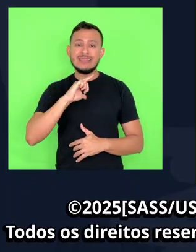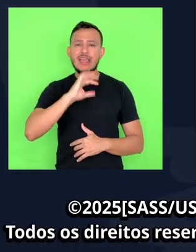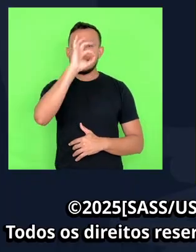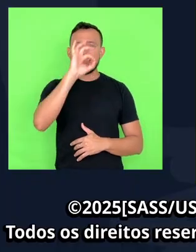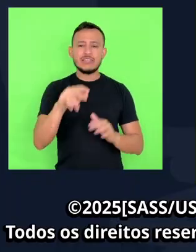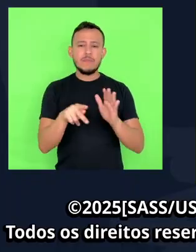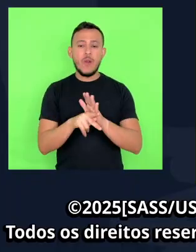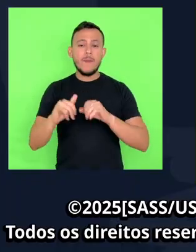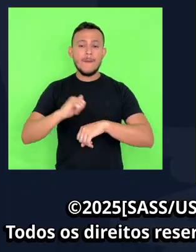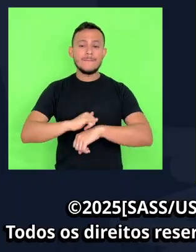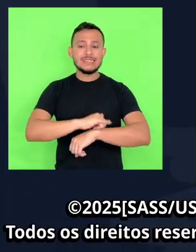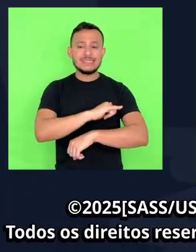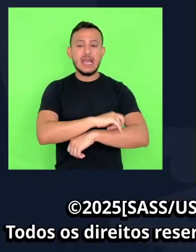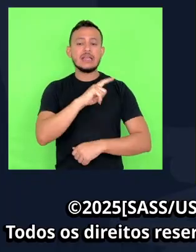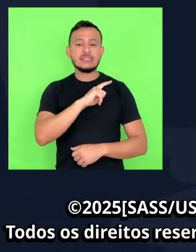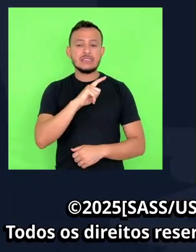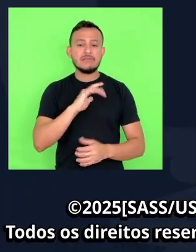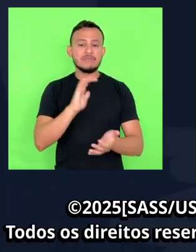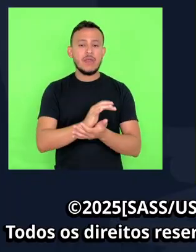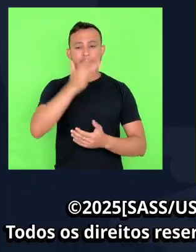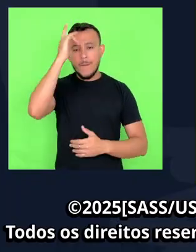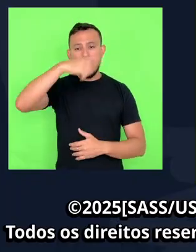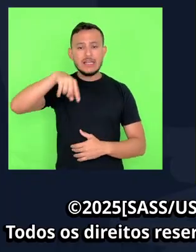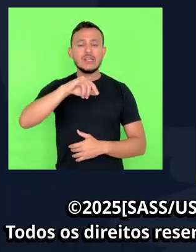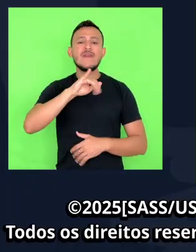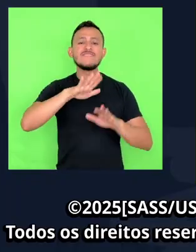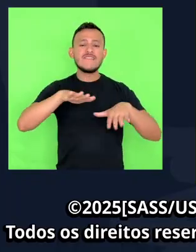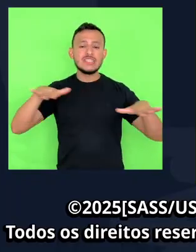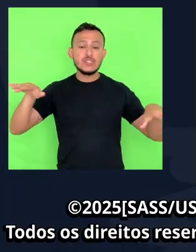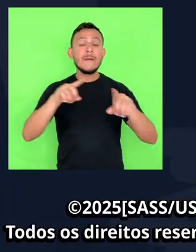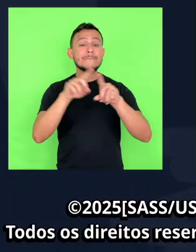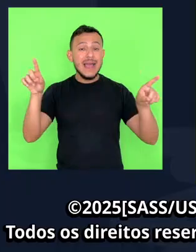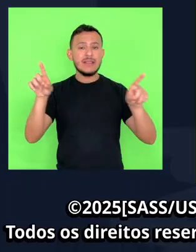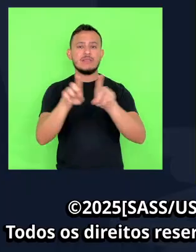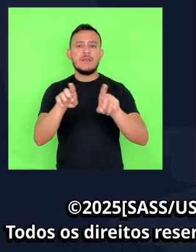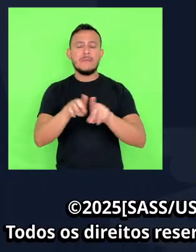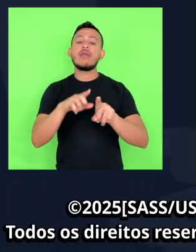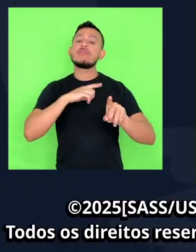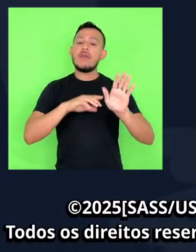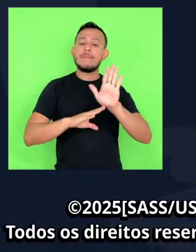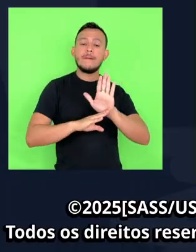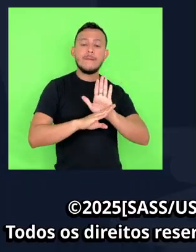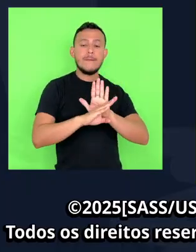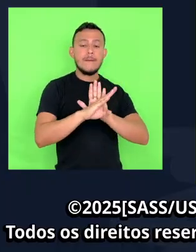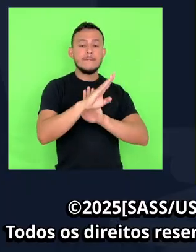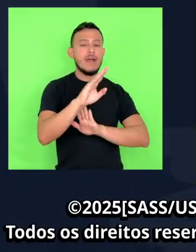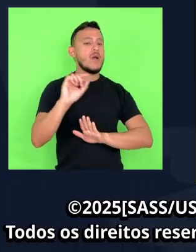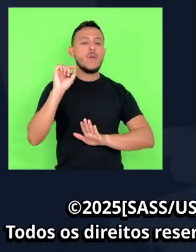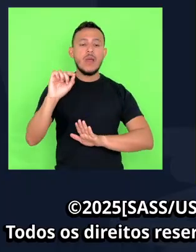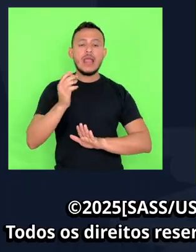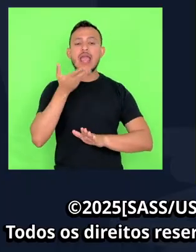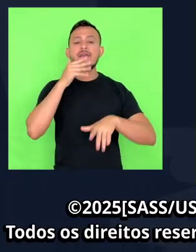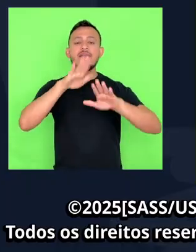obesidade, não destacamos a população infantil, mas também cresce o